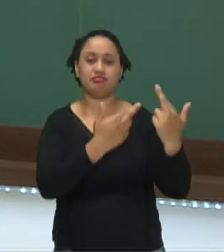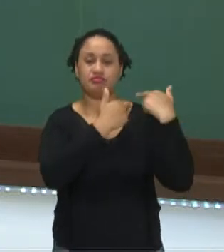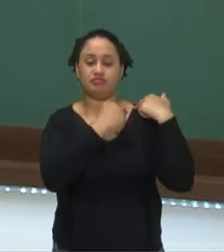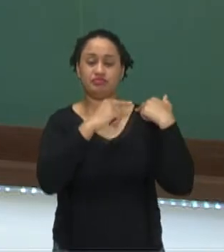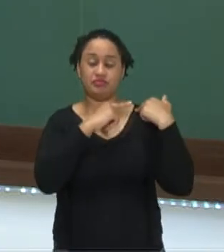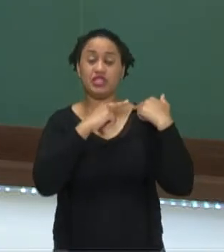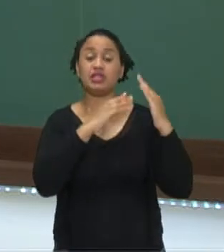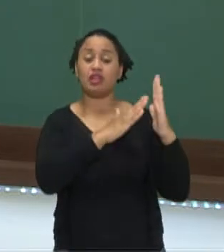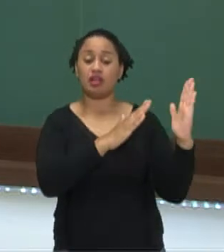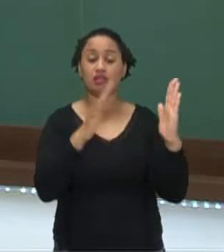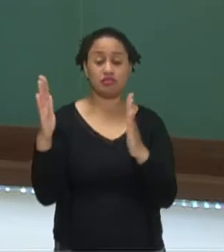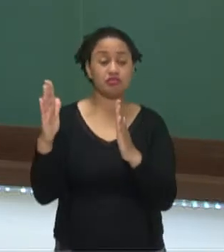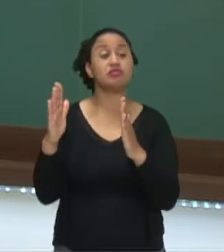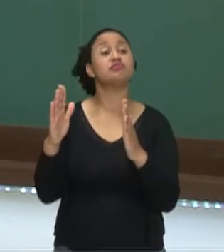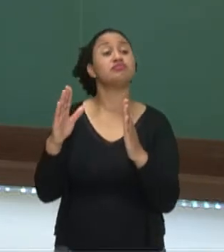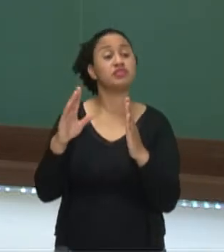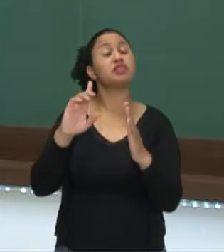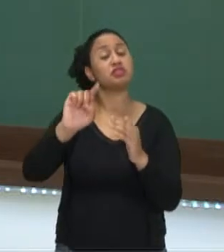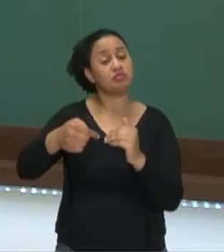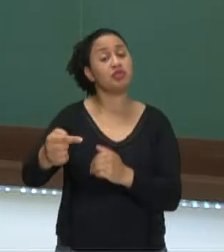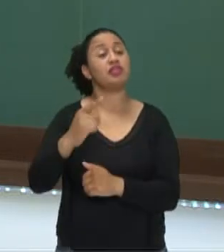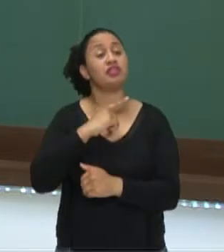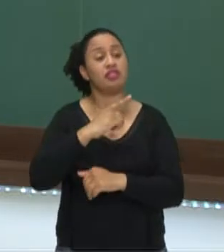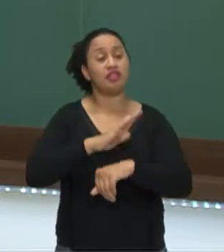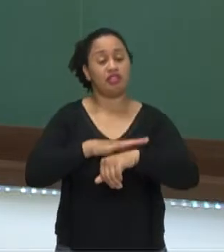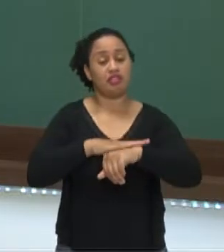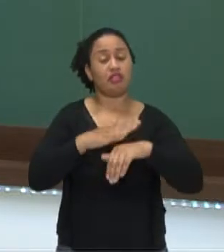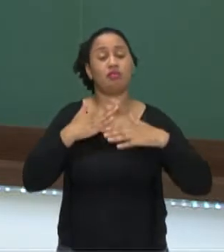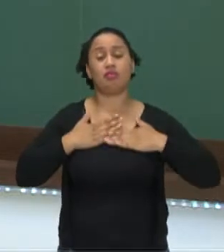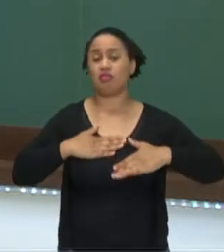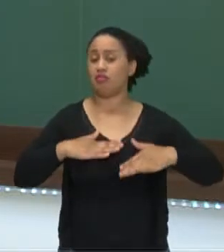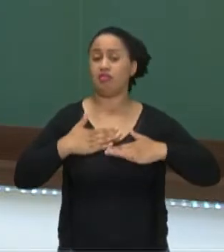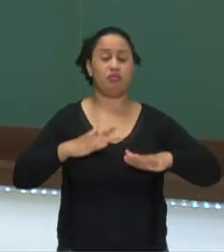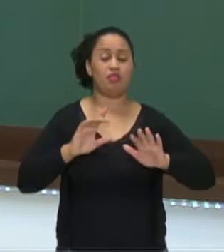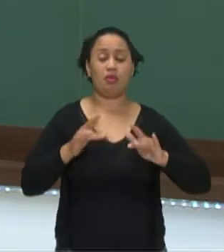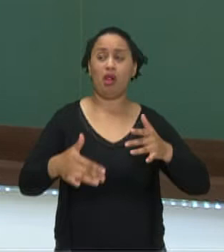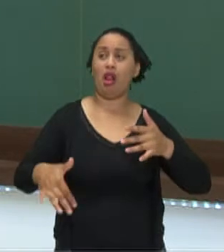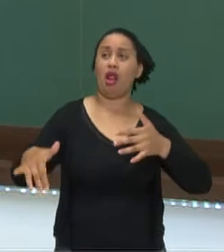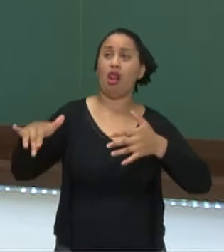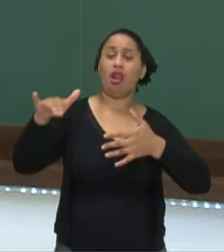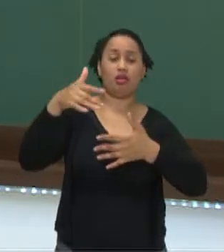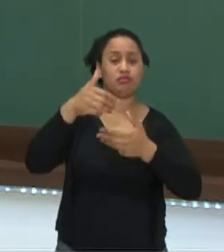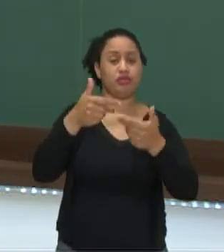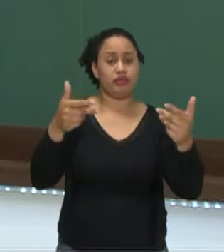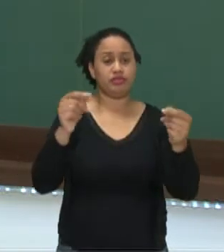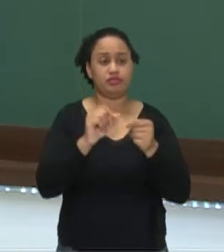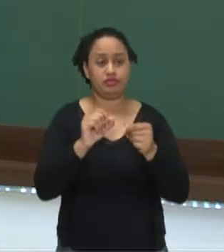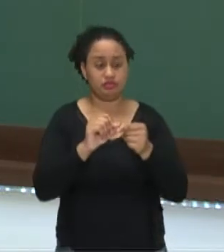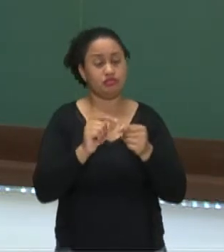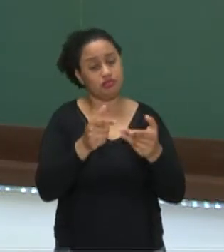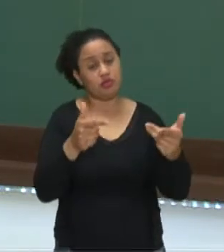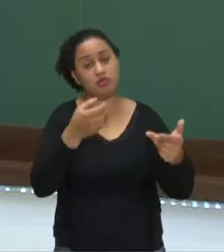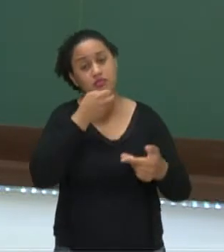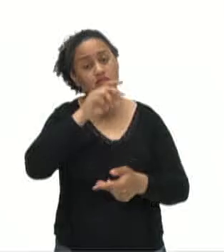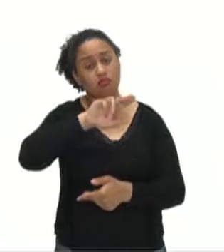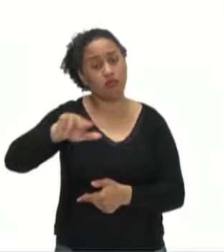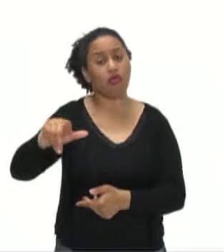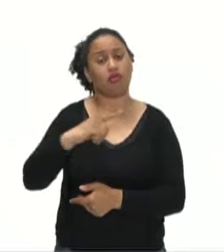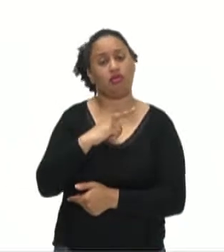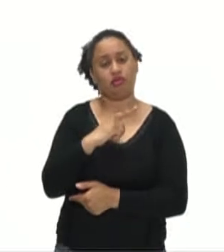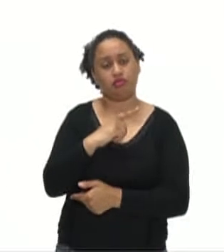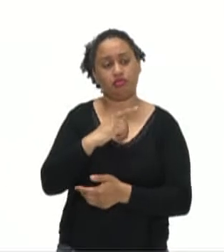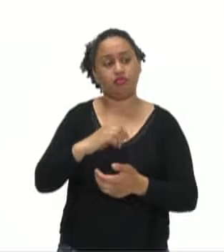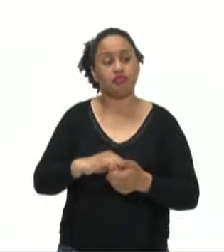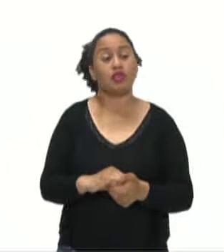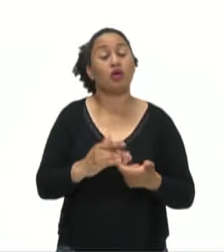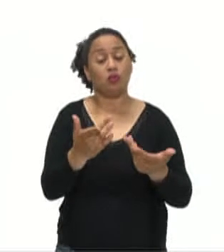um cronograma, vai sobrar tempo para relaxar e não vai ficar tudo acumulado. E isso é um grande benefício. Quando existe boa